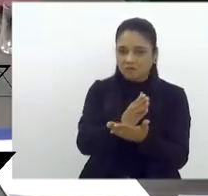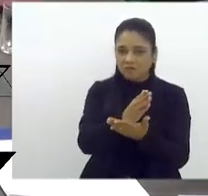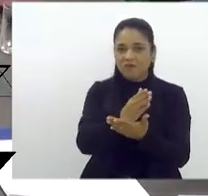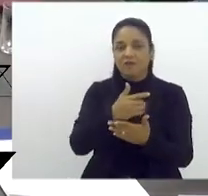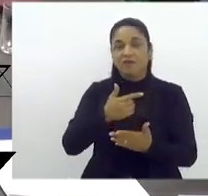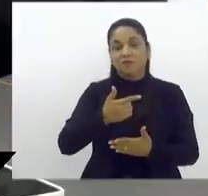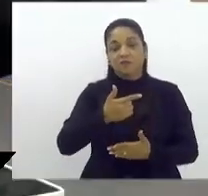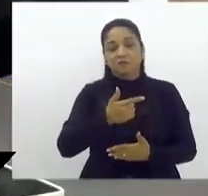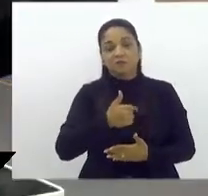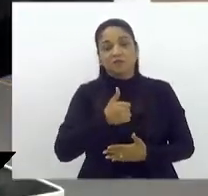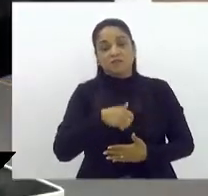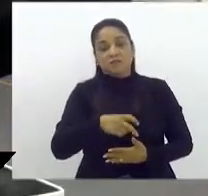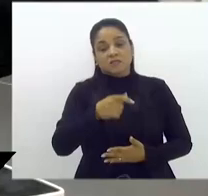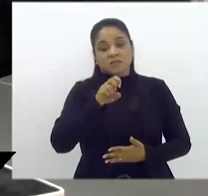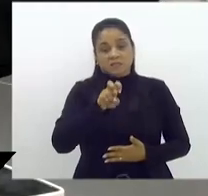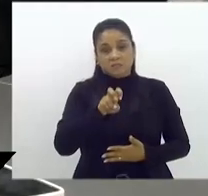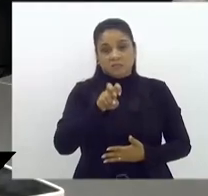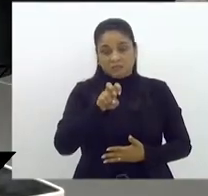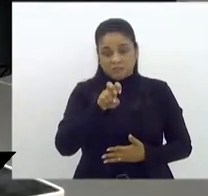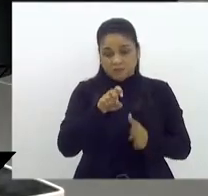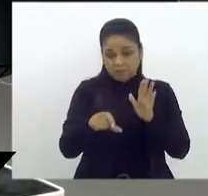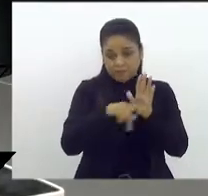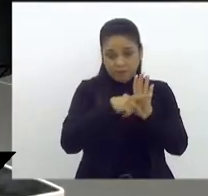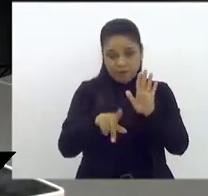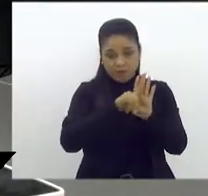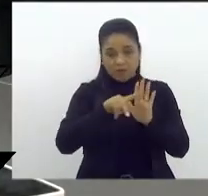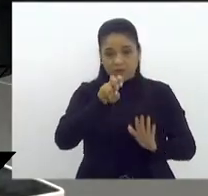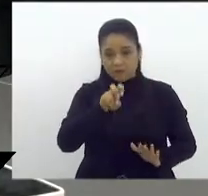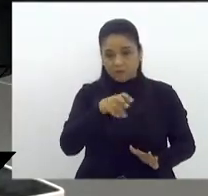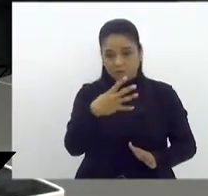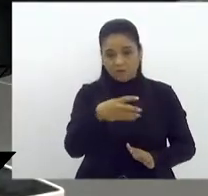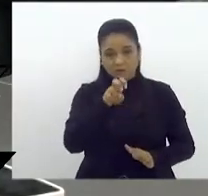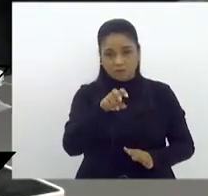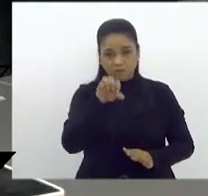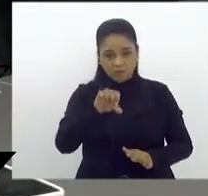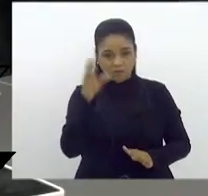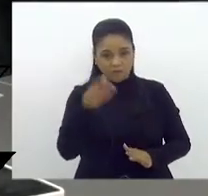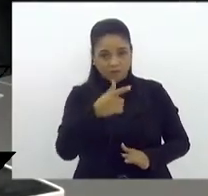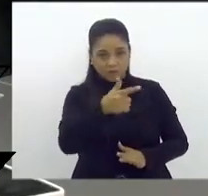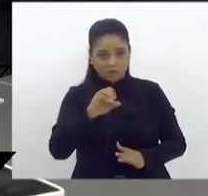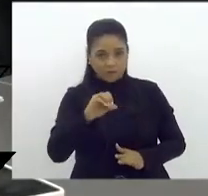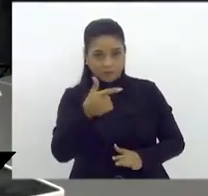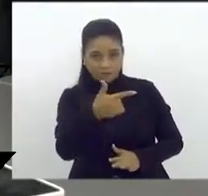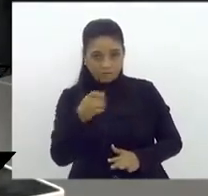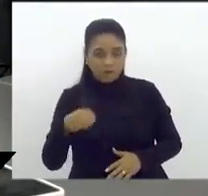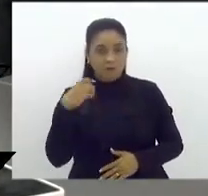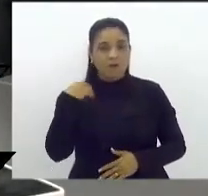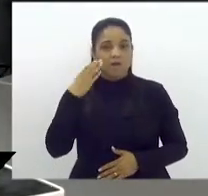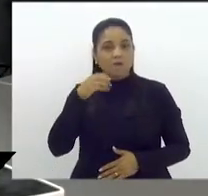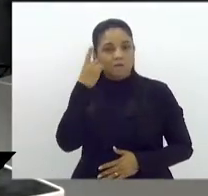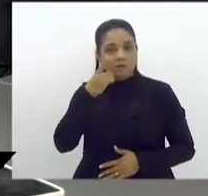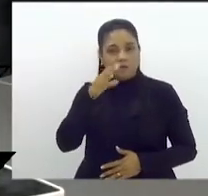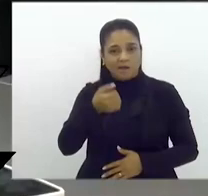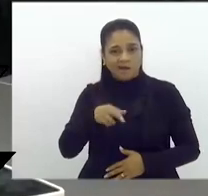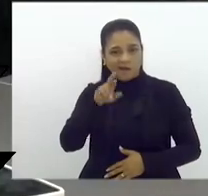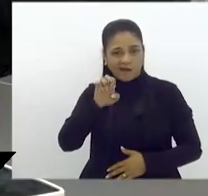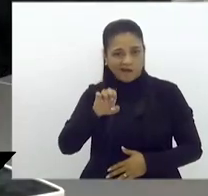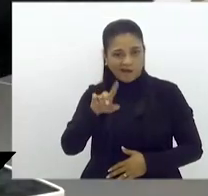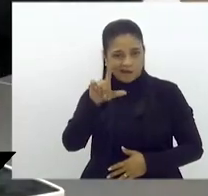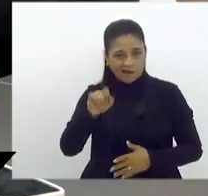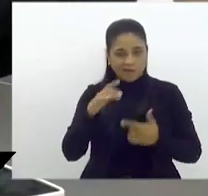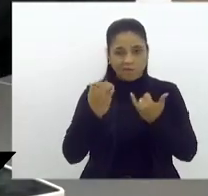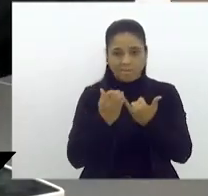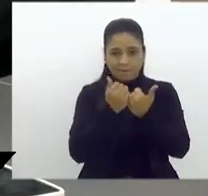da pauta, 459-23, de autoria da deputada Carla Machado, que declara patrimônio cultural e material do Estado do Rio de